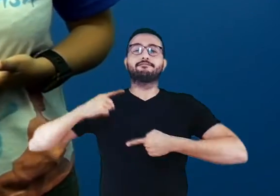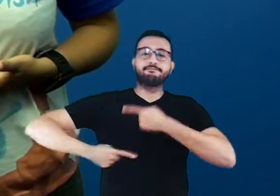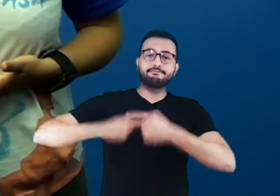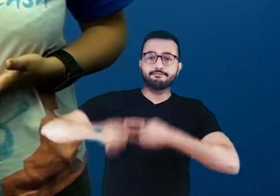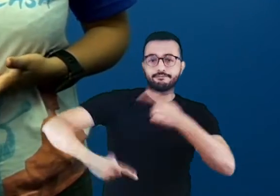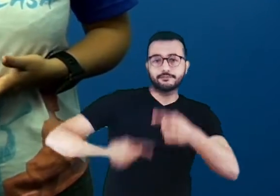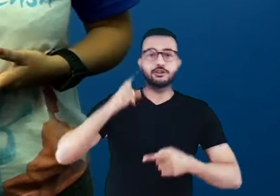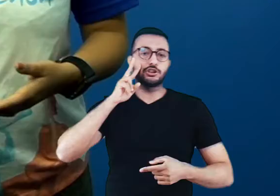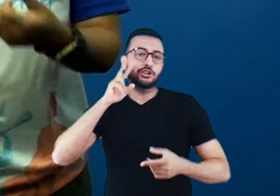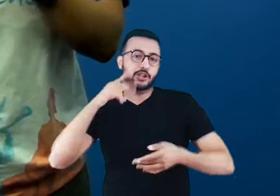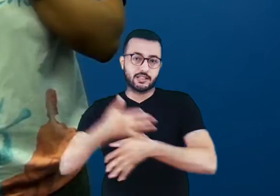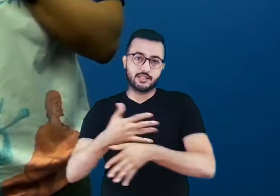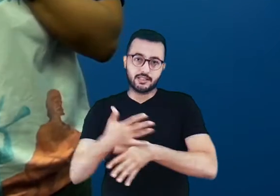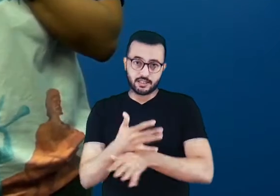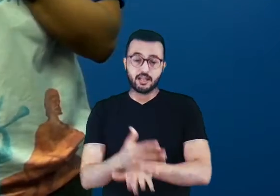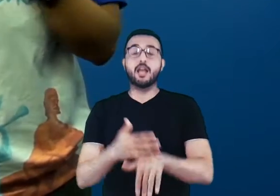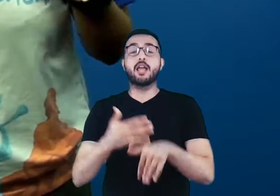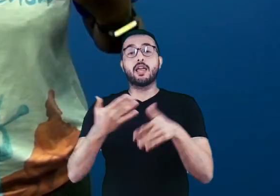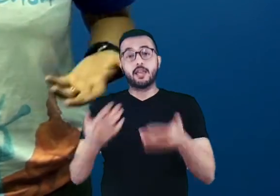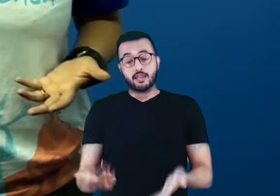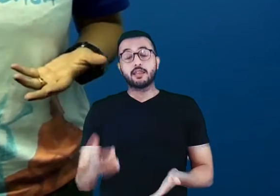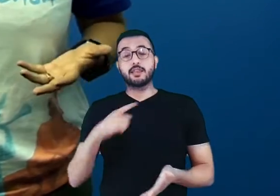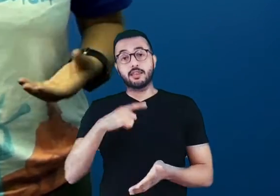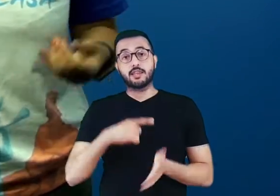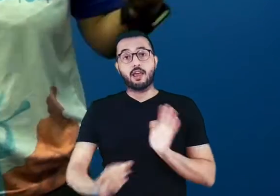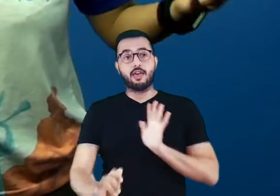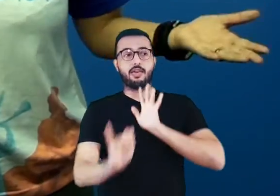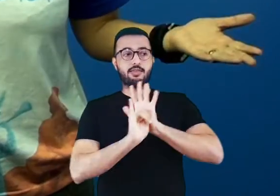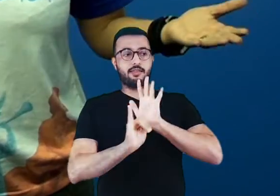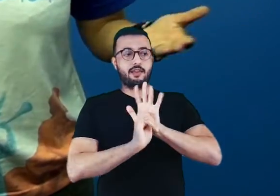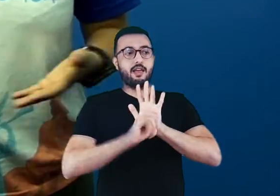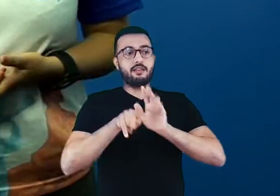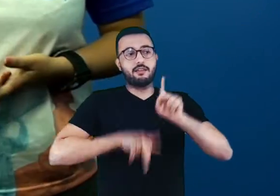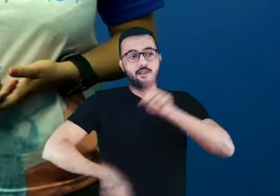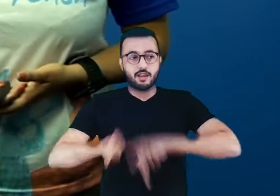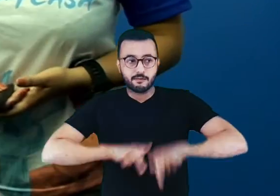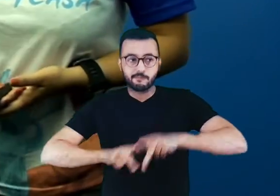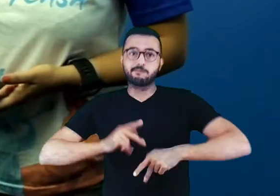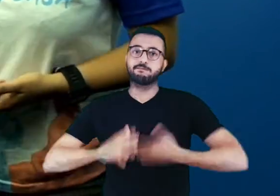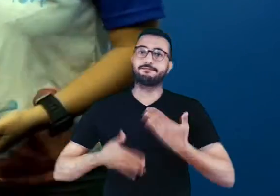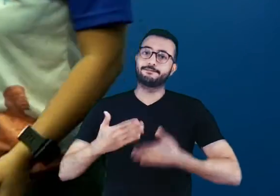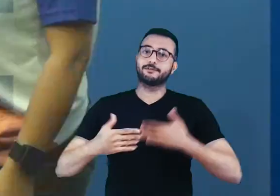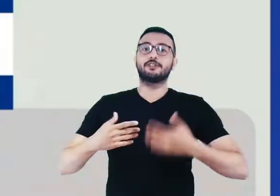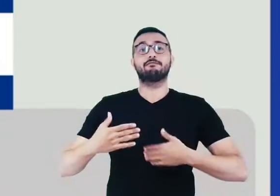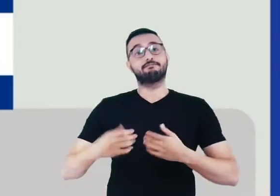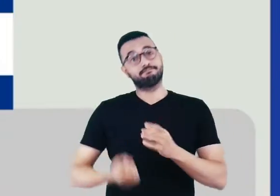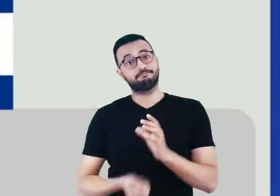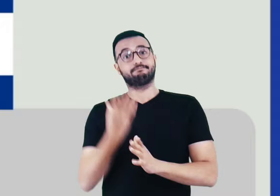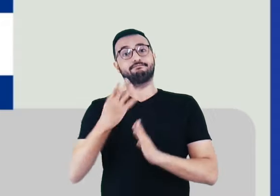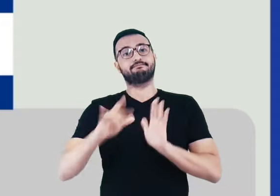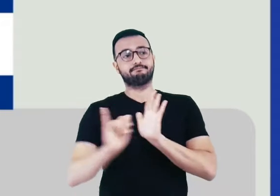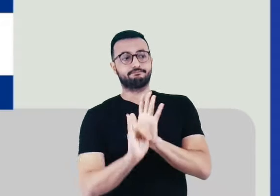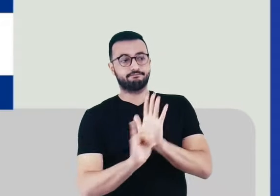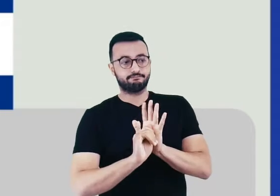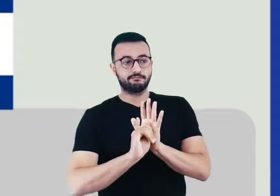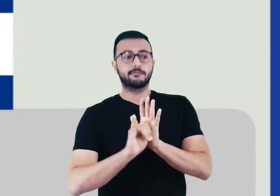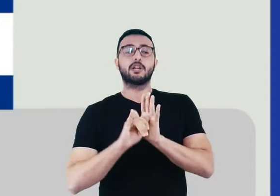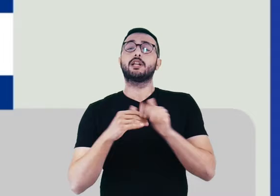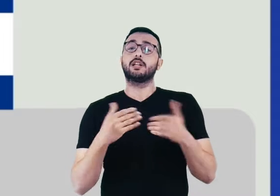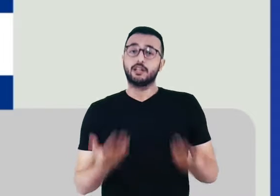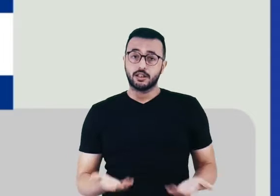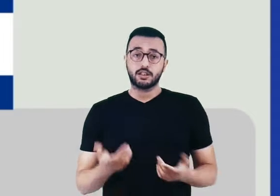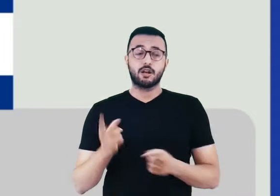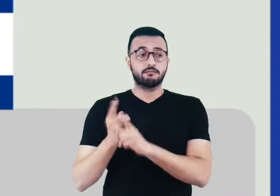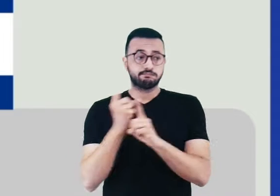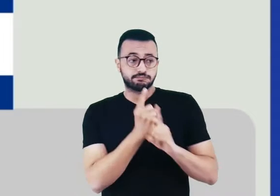na história da nossa cidade, né? E carrega a identidade do nosso povo que construiu a sua identidade. Então, nos elementos que